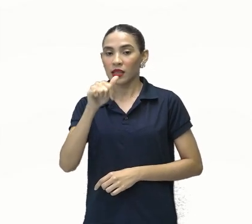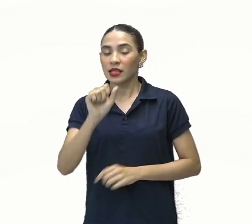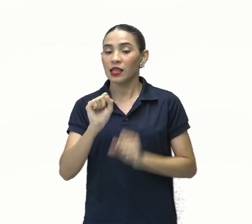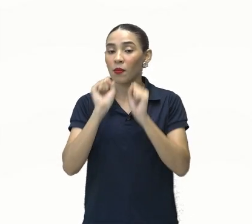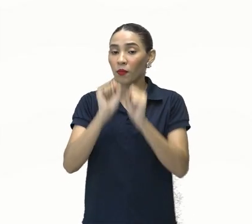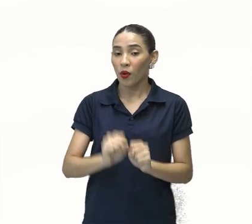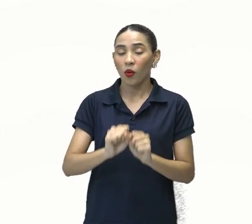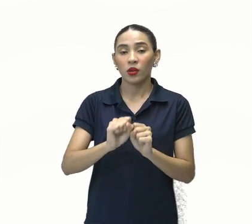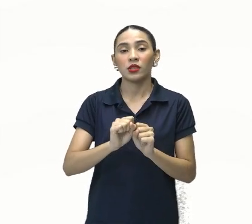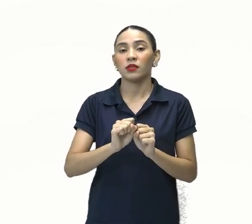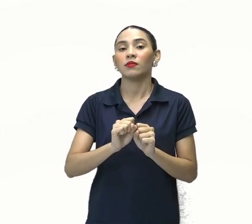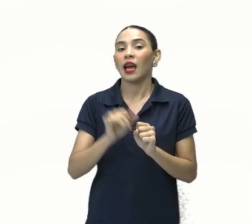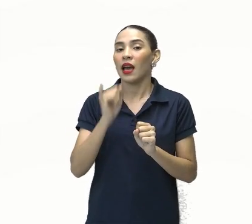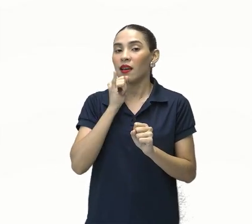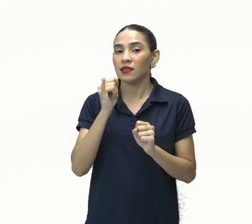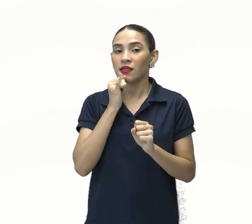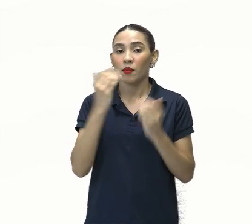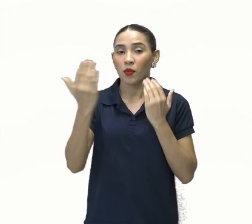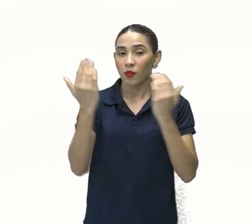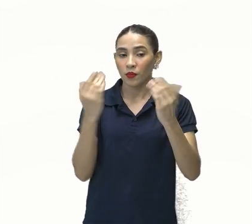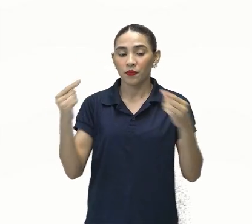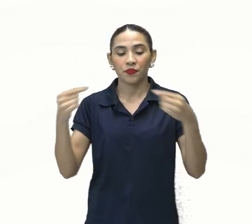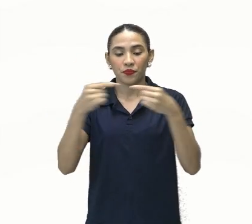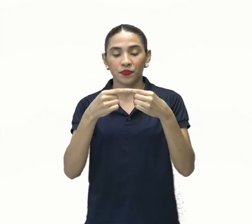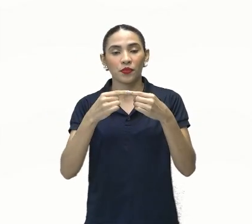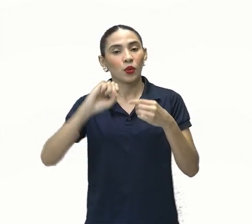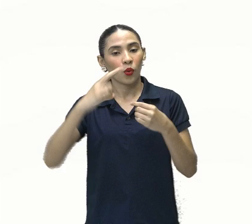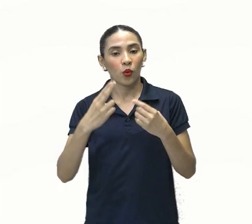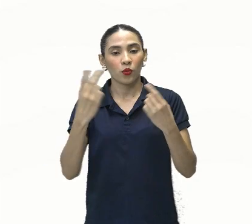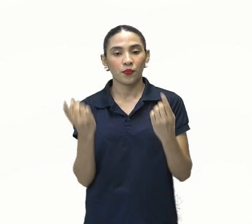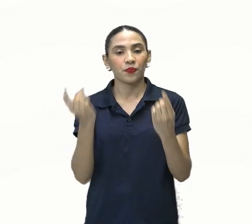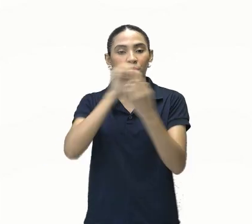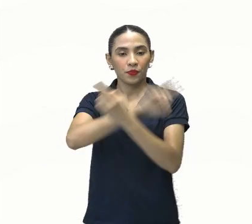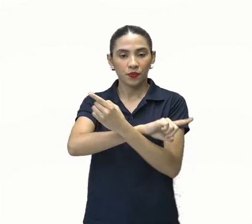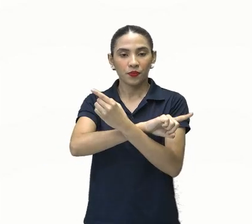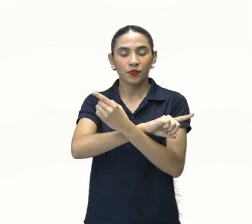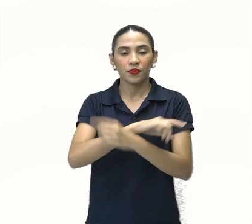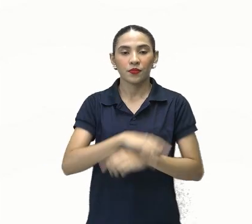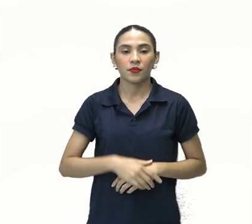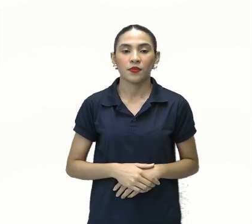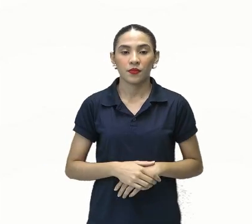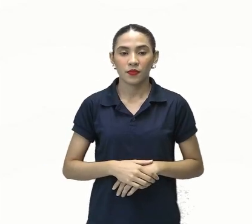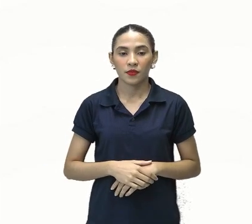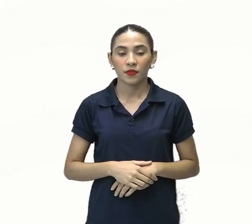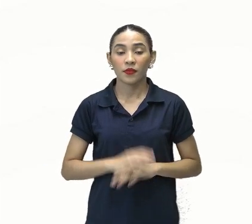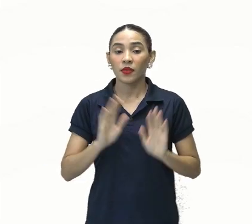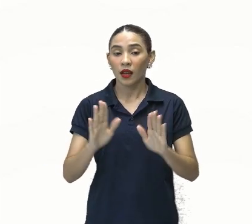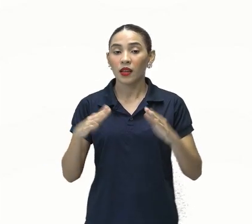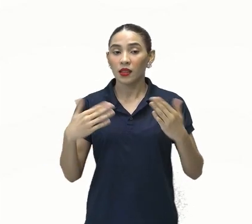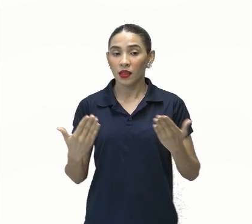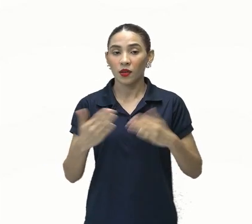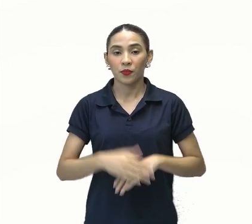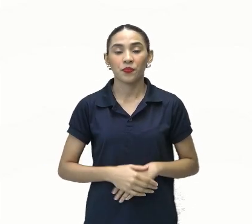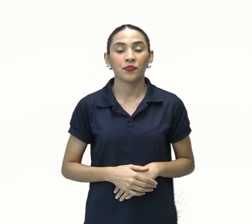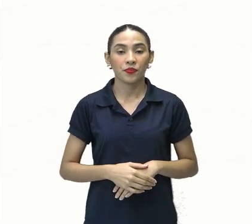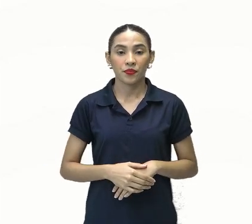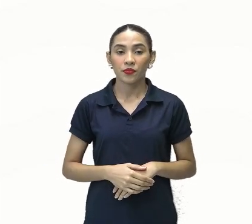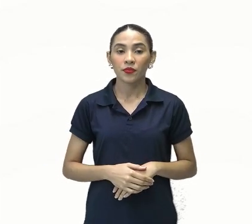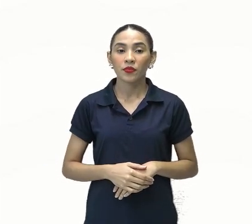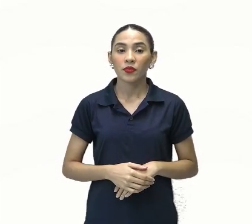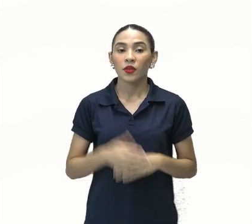ou diretamente ou inversamente proporcionais. Então, vamos